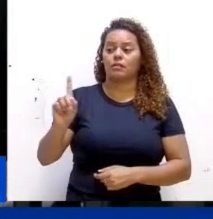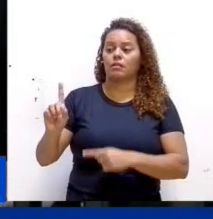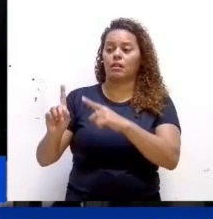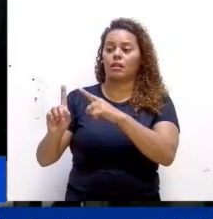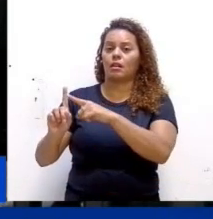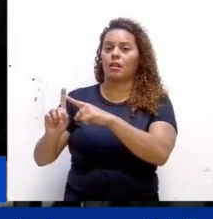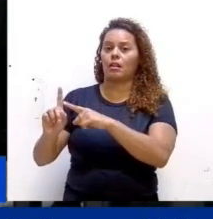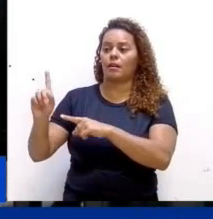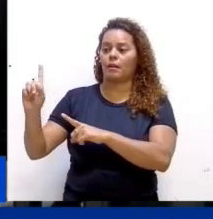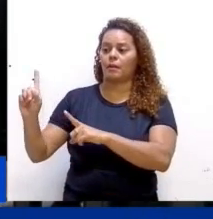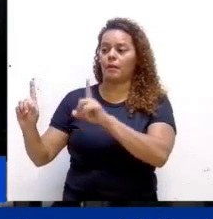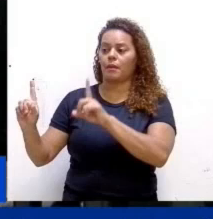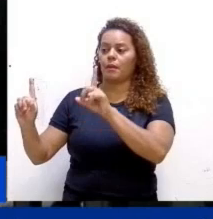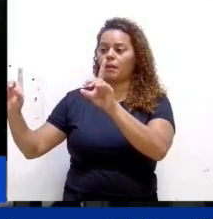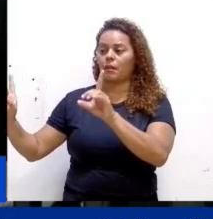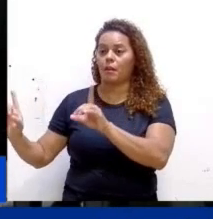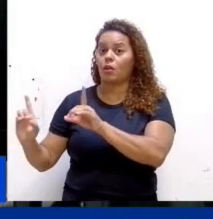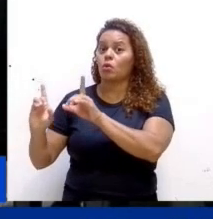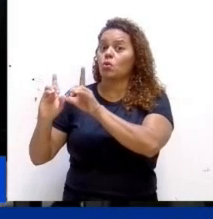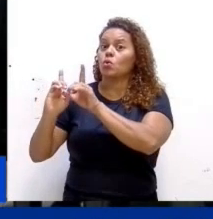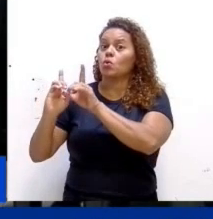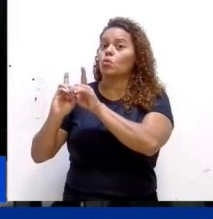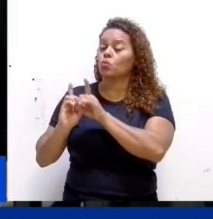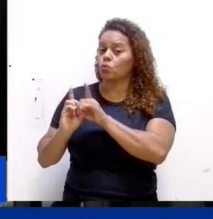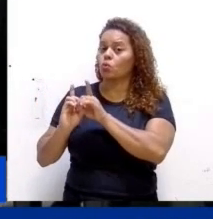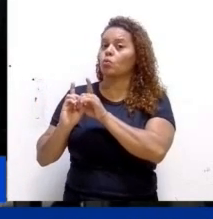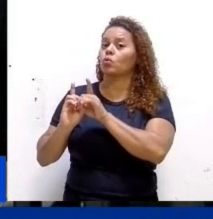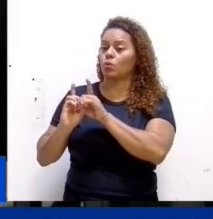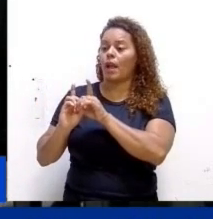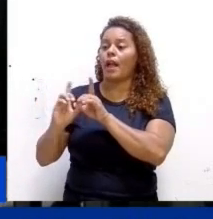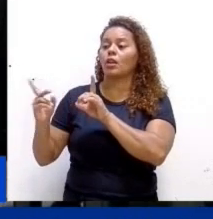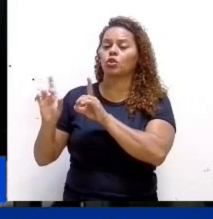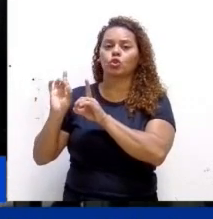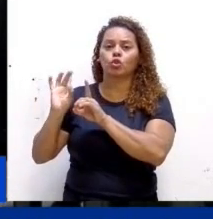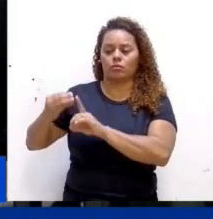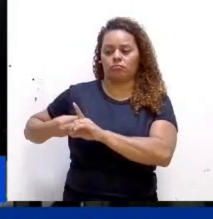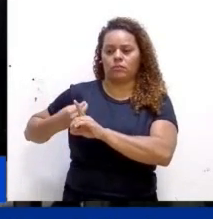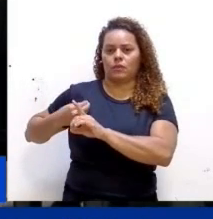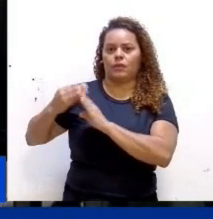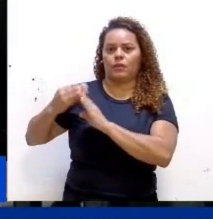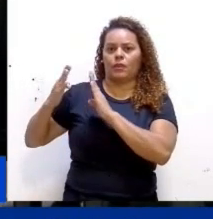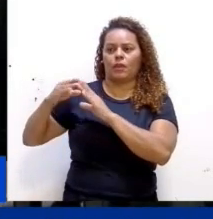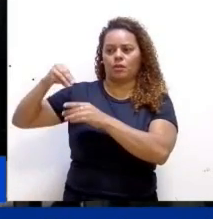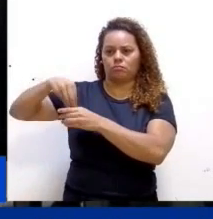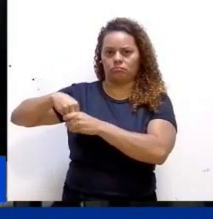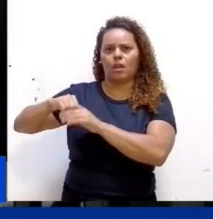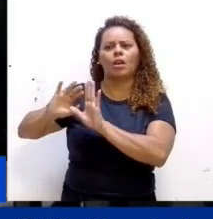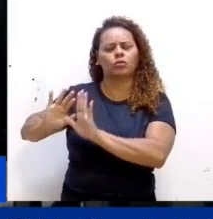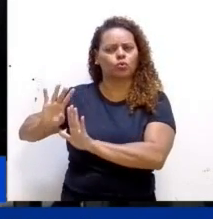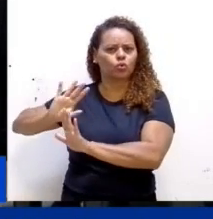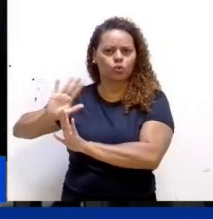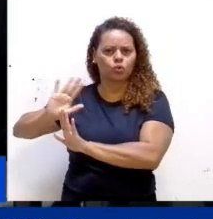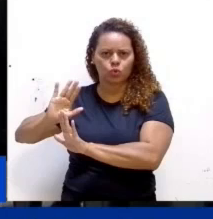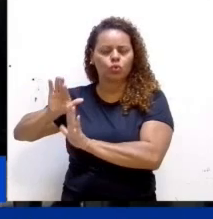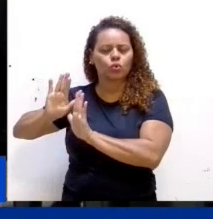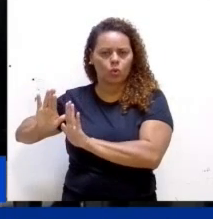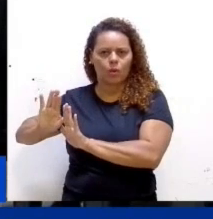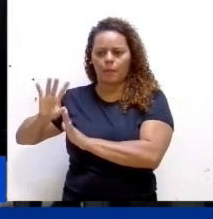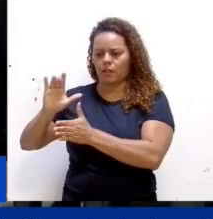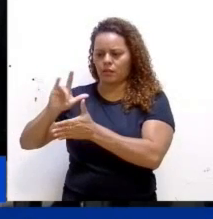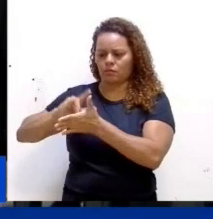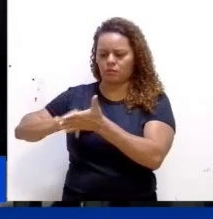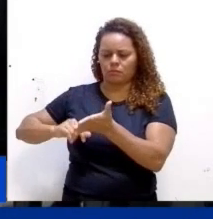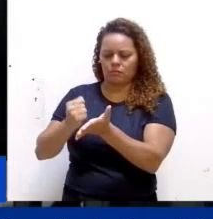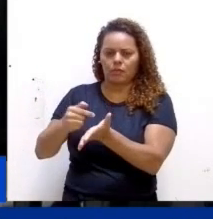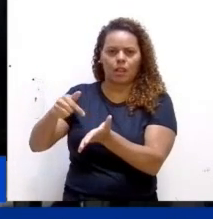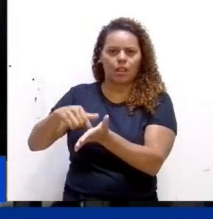acontece no dia a dia. Pode ser que o casal deseje registrar no cartório essa união e